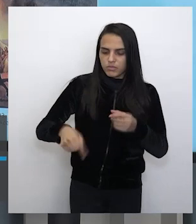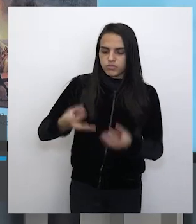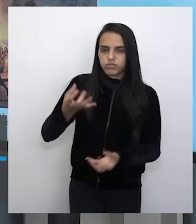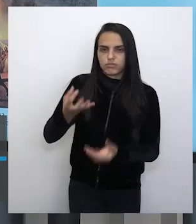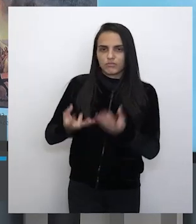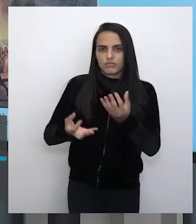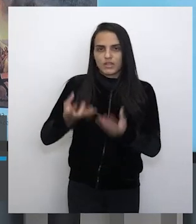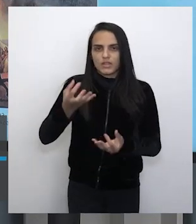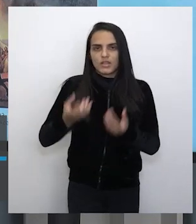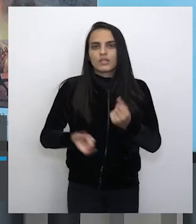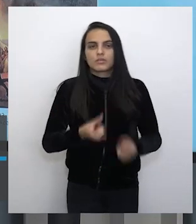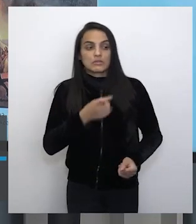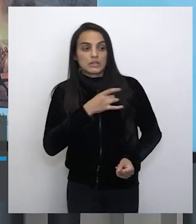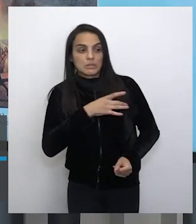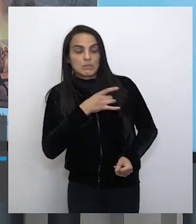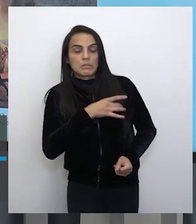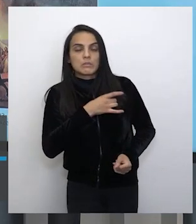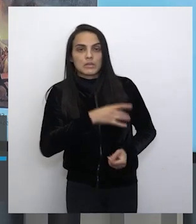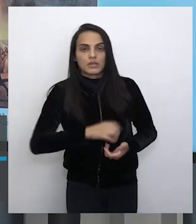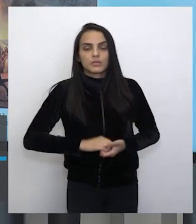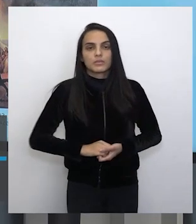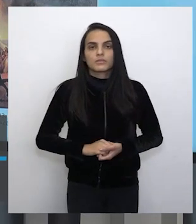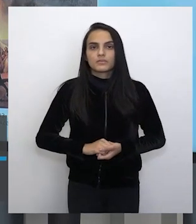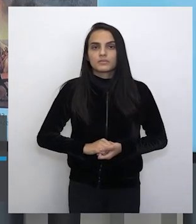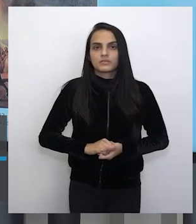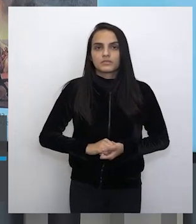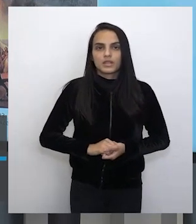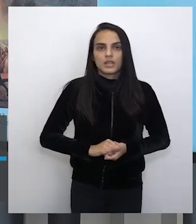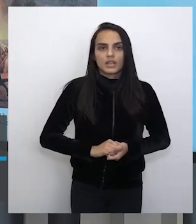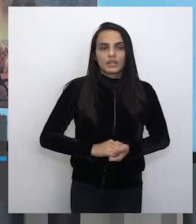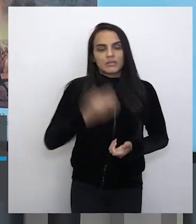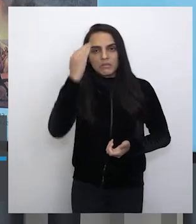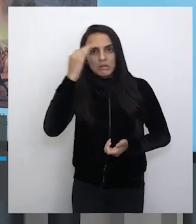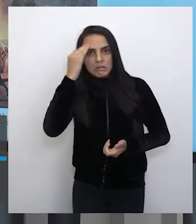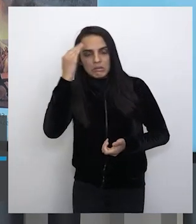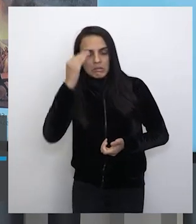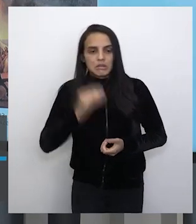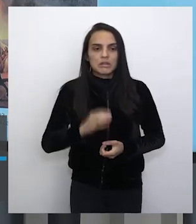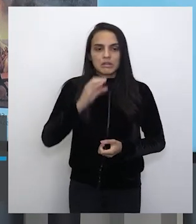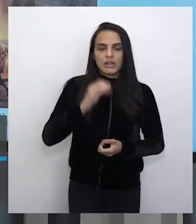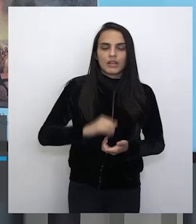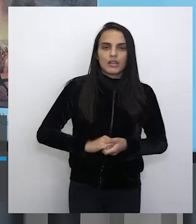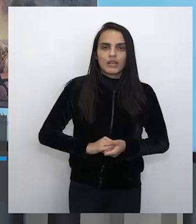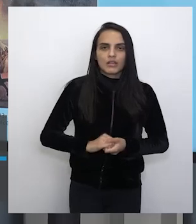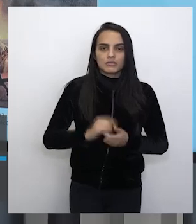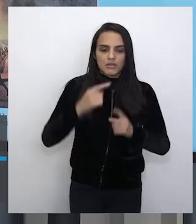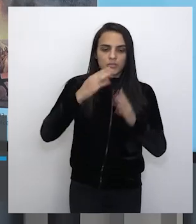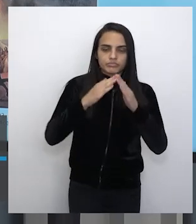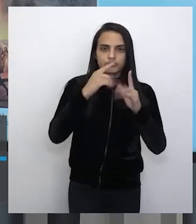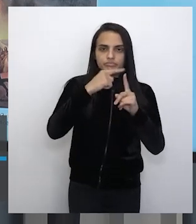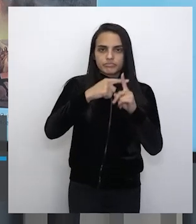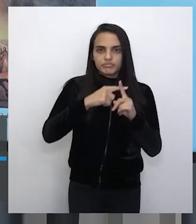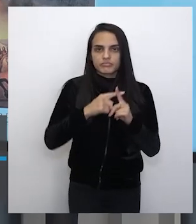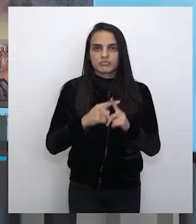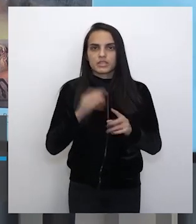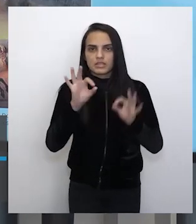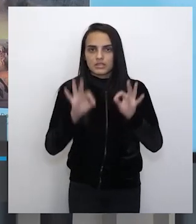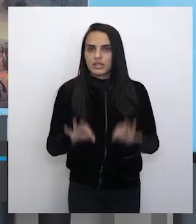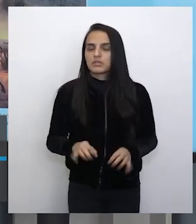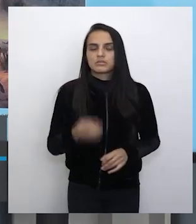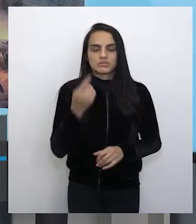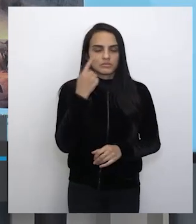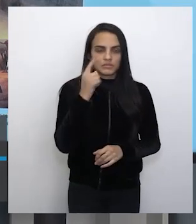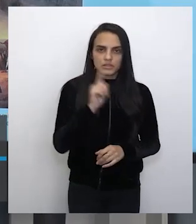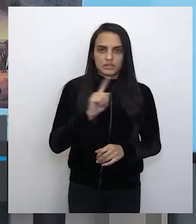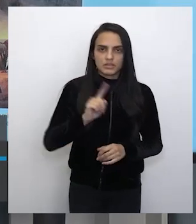é que eles iam fazer isso, se as pessoas eram analfabetas? Elas não conseguiam entender o latim da missa. Como é que a gente ia fazer, então, para fazer com que elas entendessem